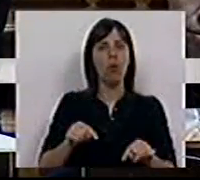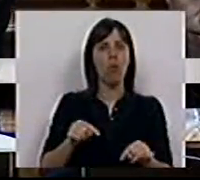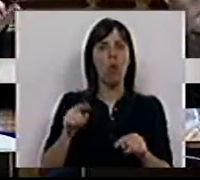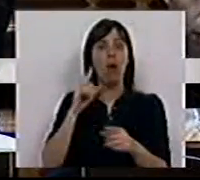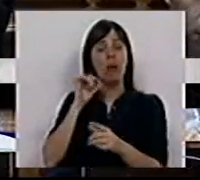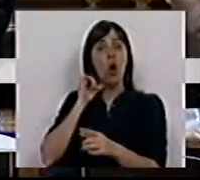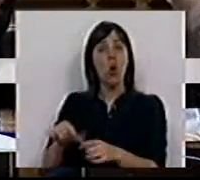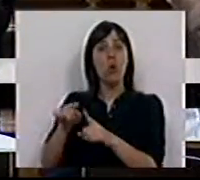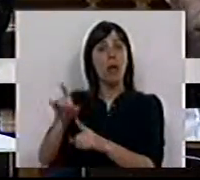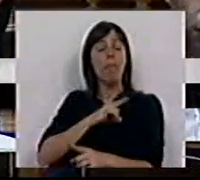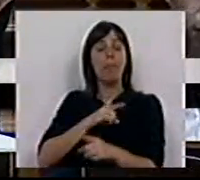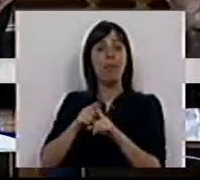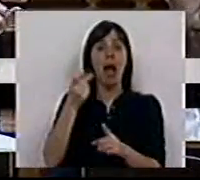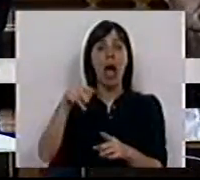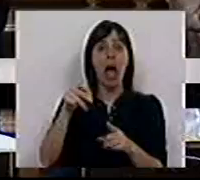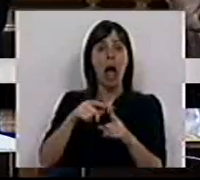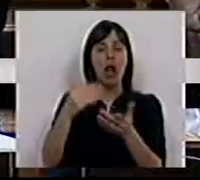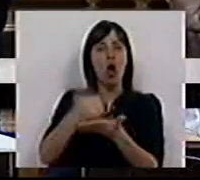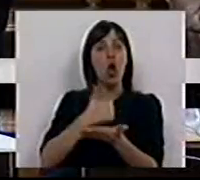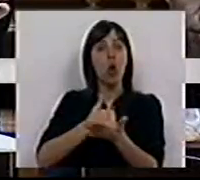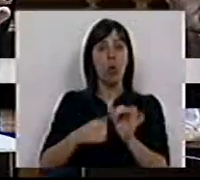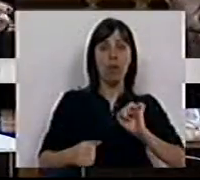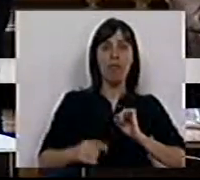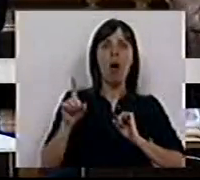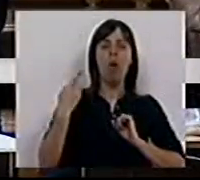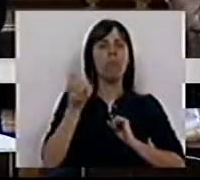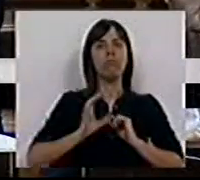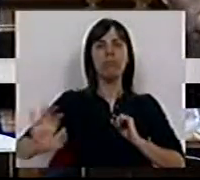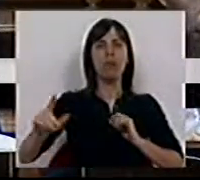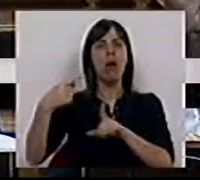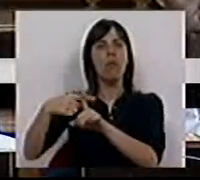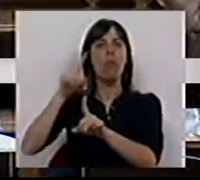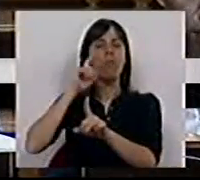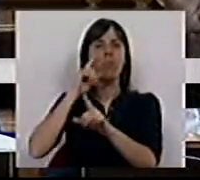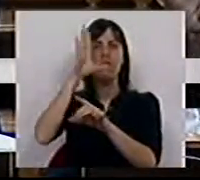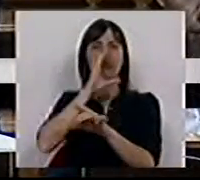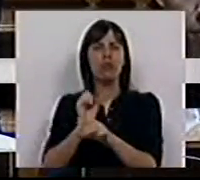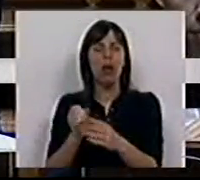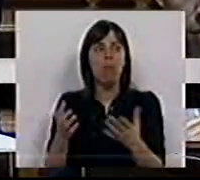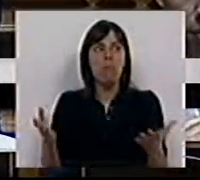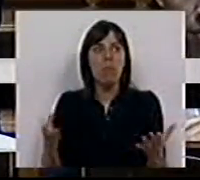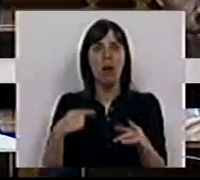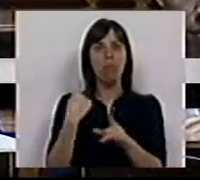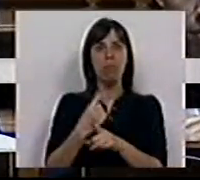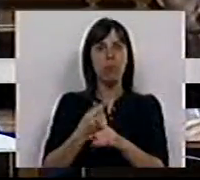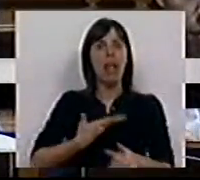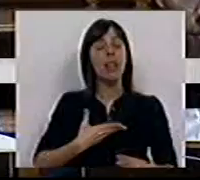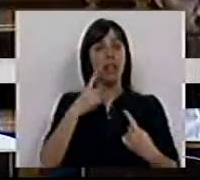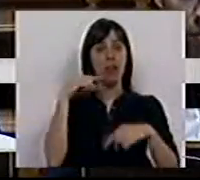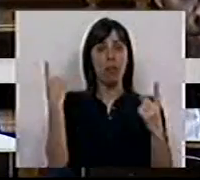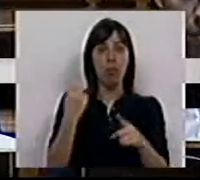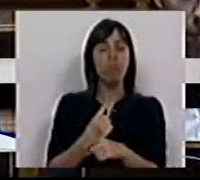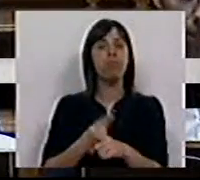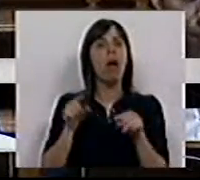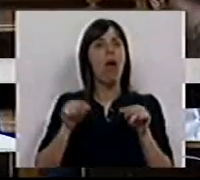Vinci, concessionária privada da ANA, que fica com os lucros que eram nossos, beneficia de uma garantia estatal. Isto também é dívida